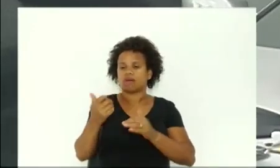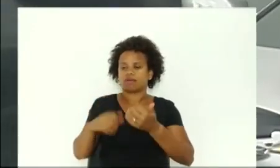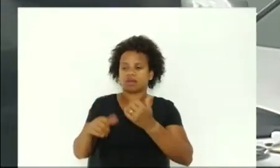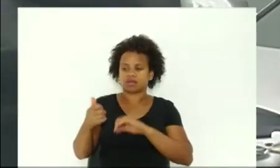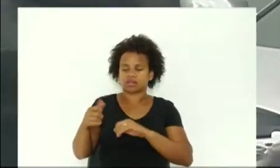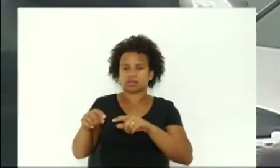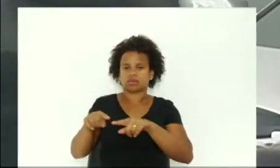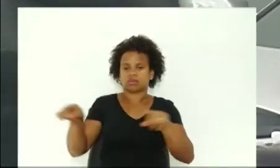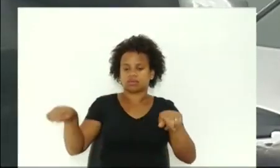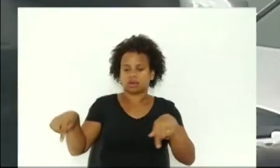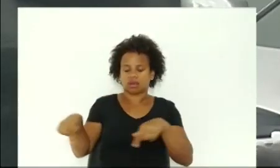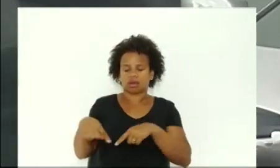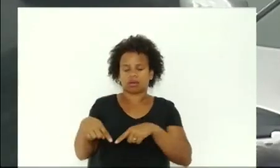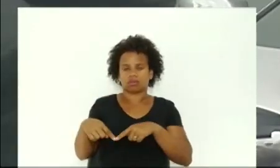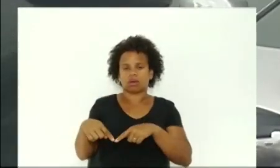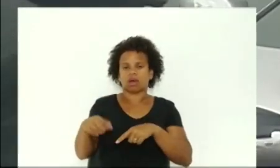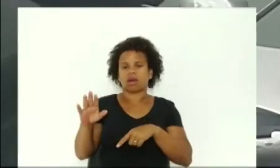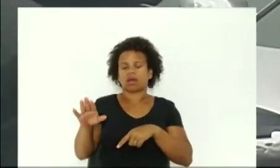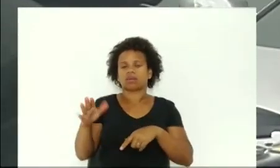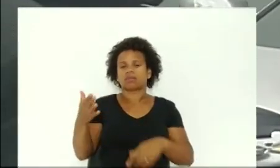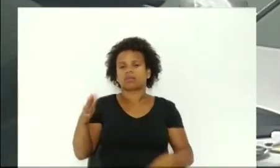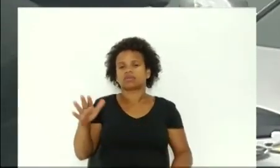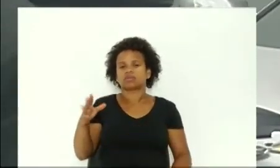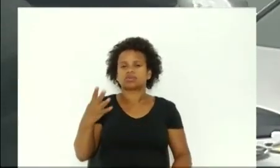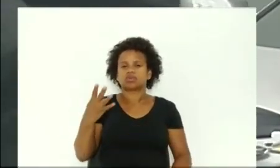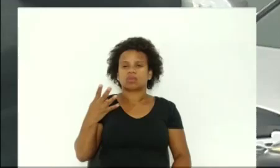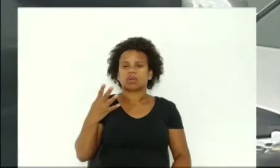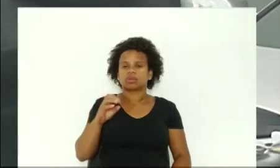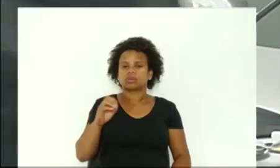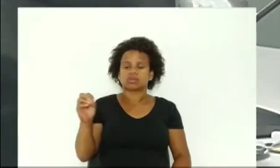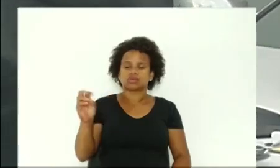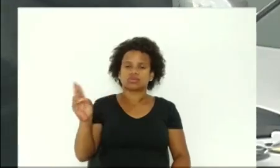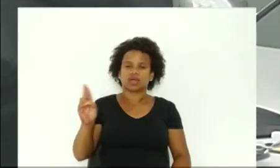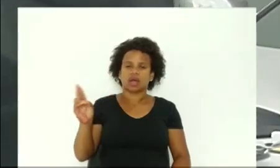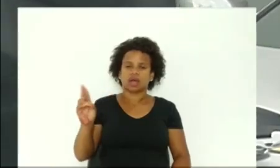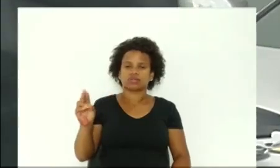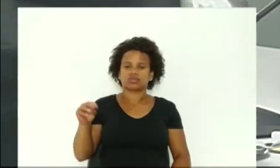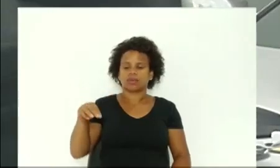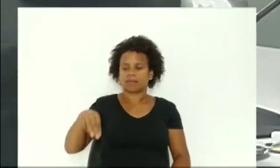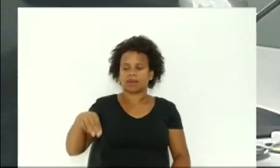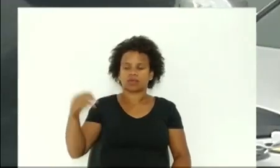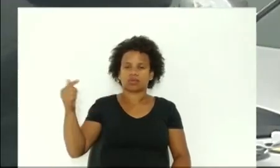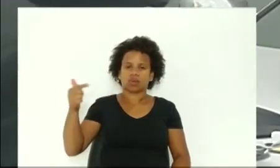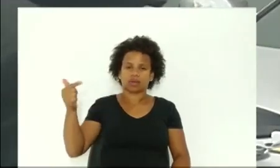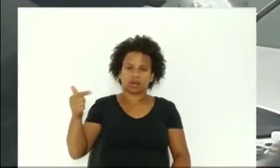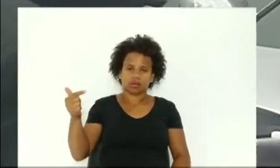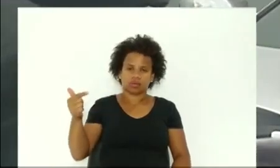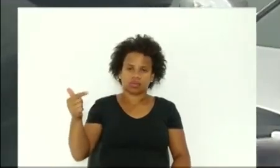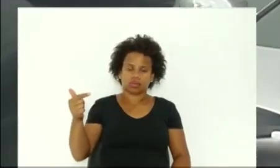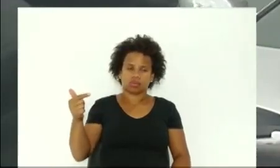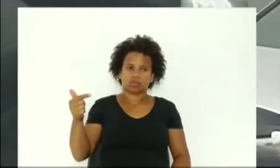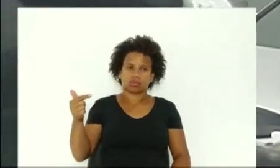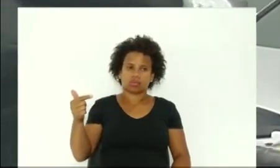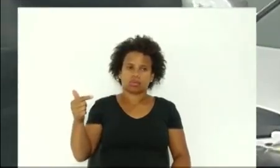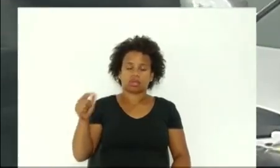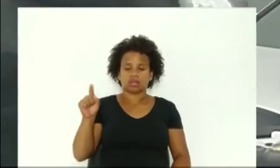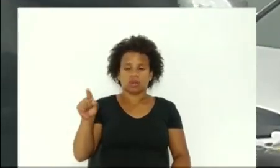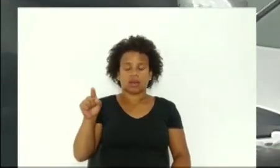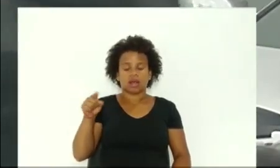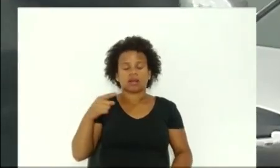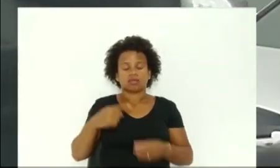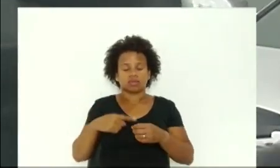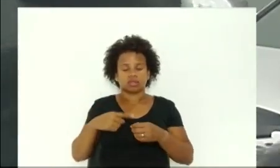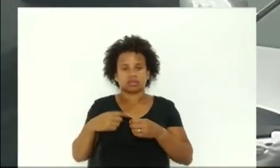em torno, tá, de R$400 o metro quadrado. Então, o que o munícipe está doando, o valor